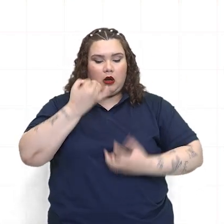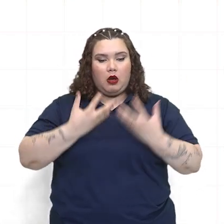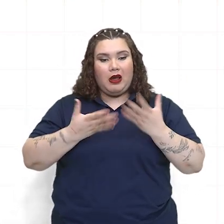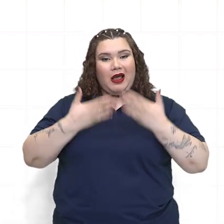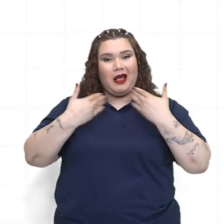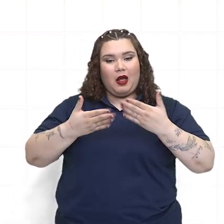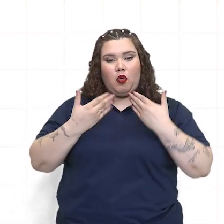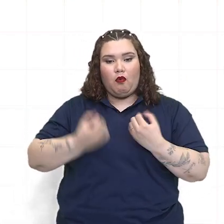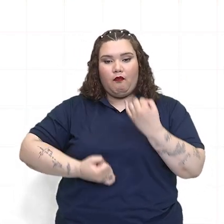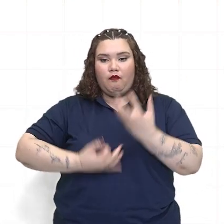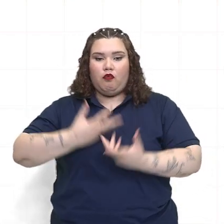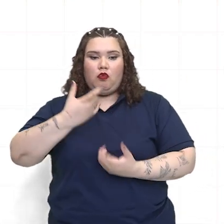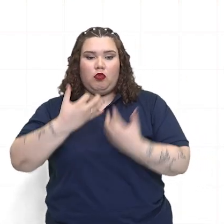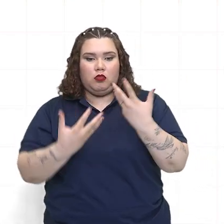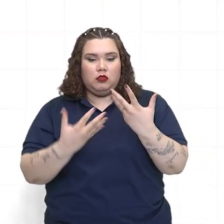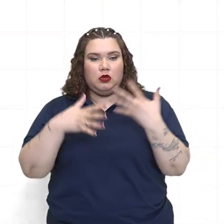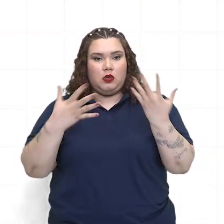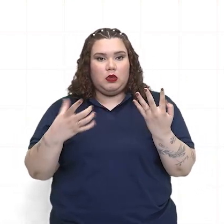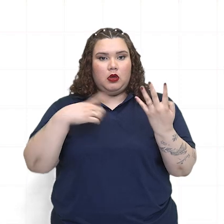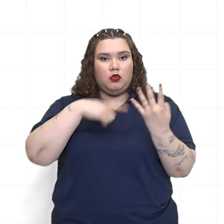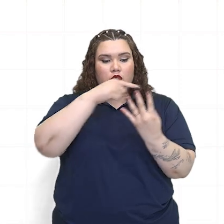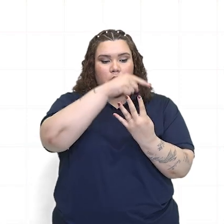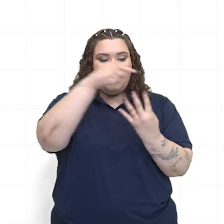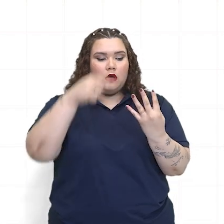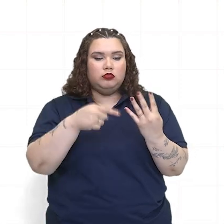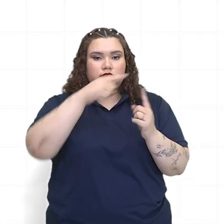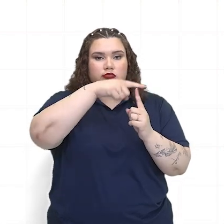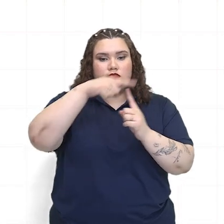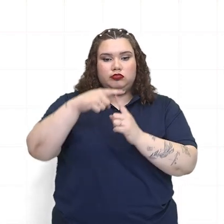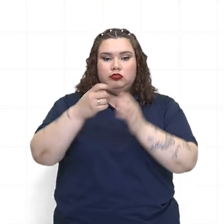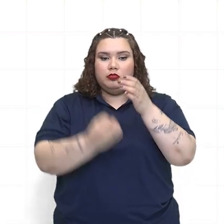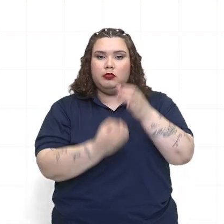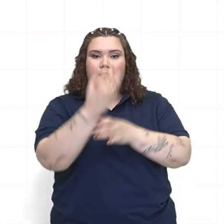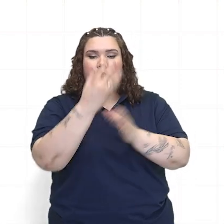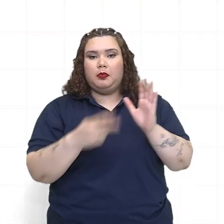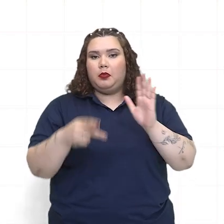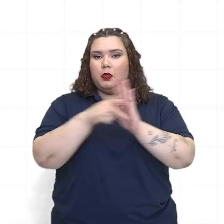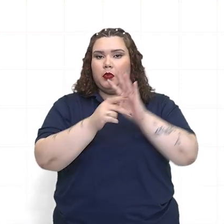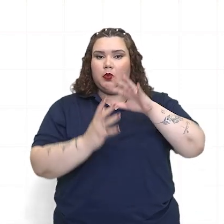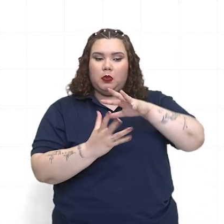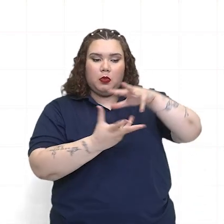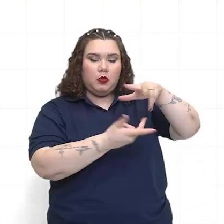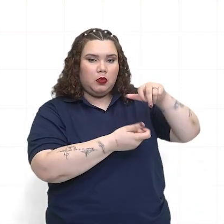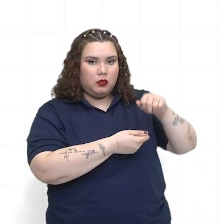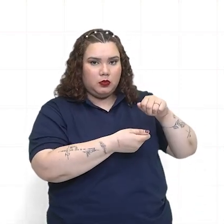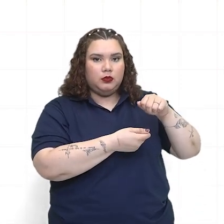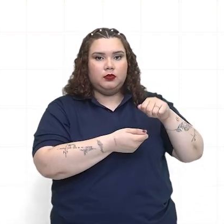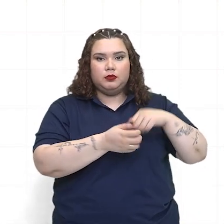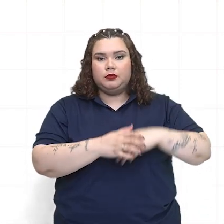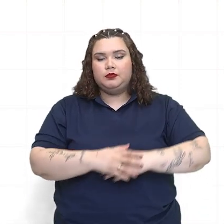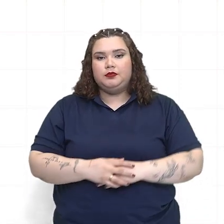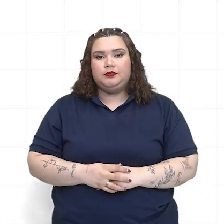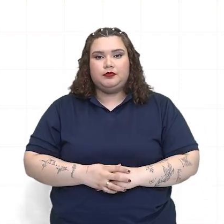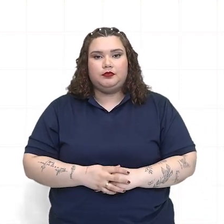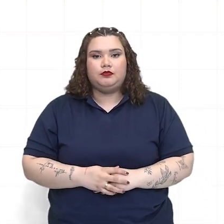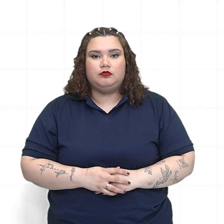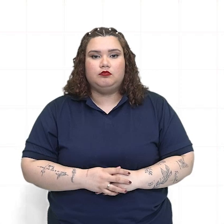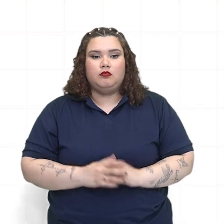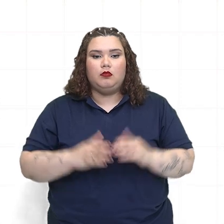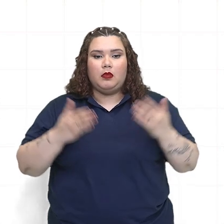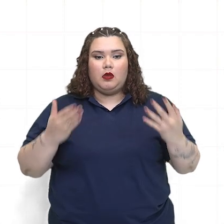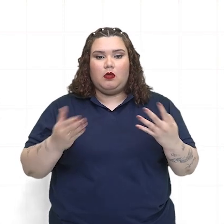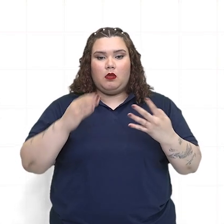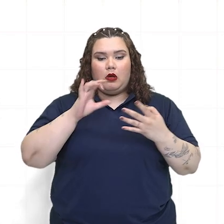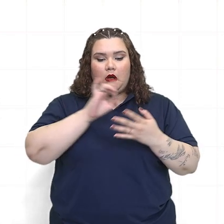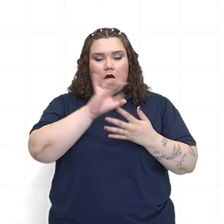seu calor de fogo, ou seja, encontramos os 4 elementos constitutivos, então, do mundo. Então,